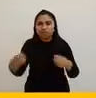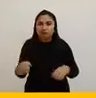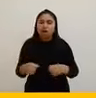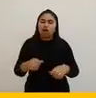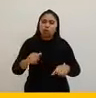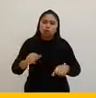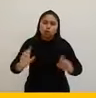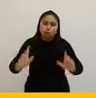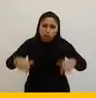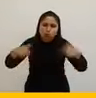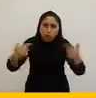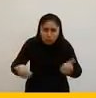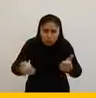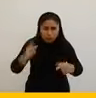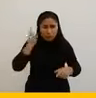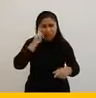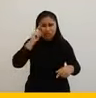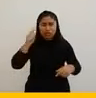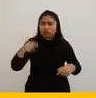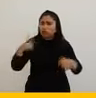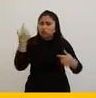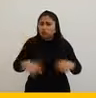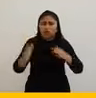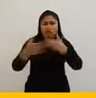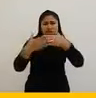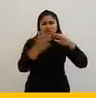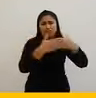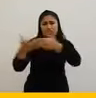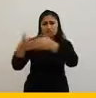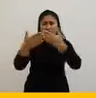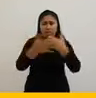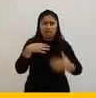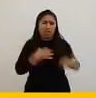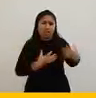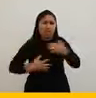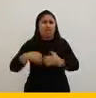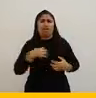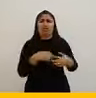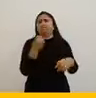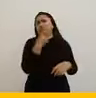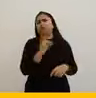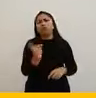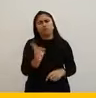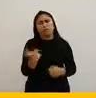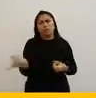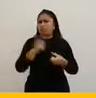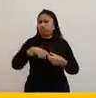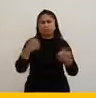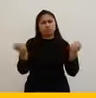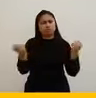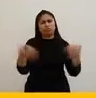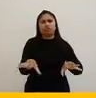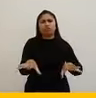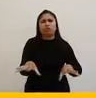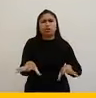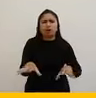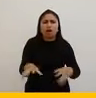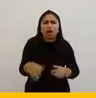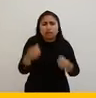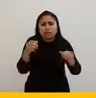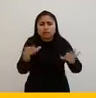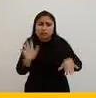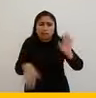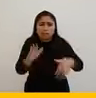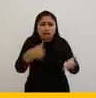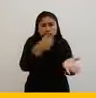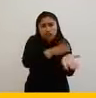nosso comércio volte a ficar fechado, todo aquele desespero de ter que, às vezes, demitir funcionários,